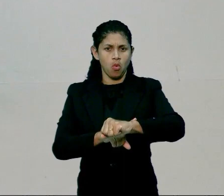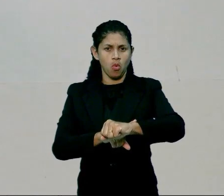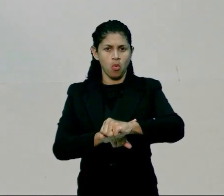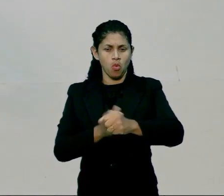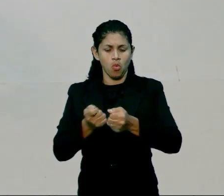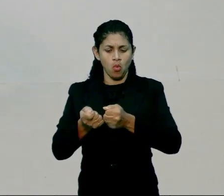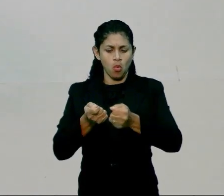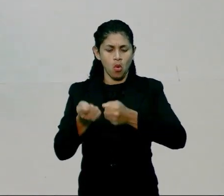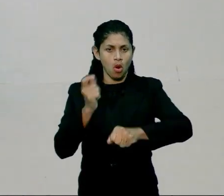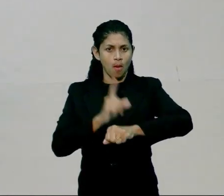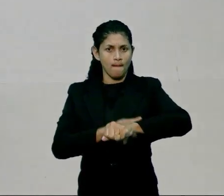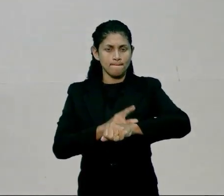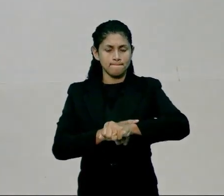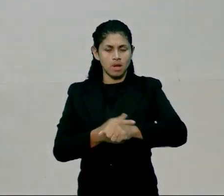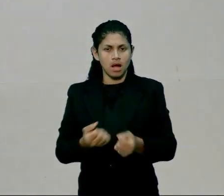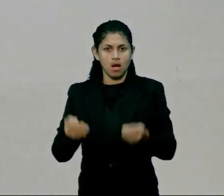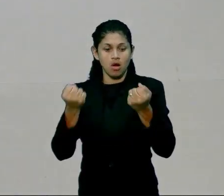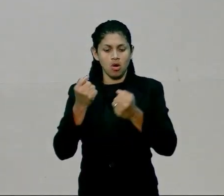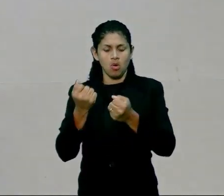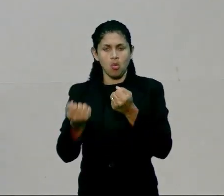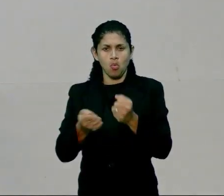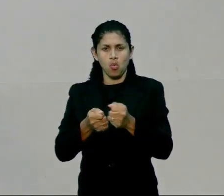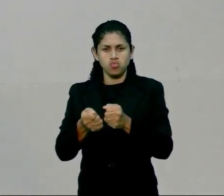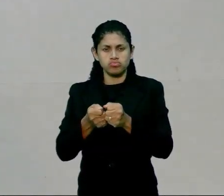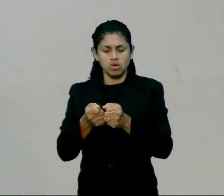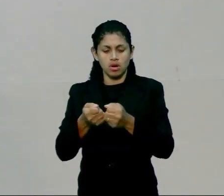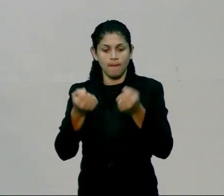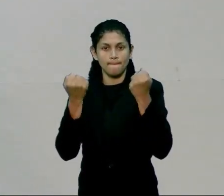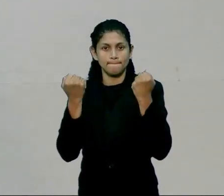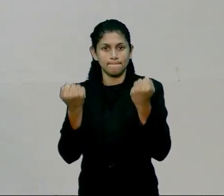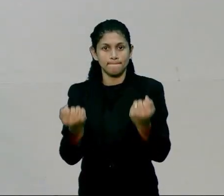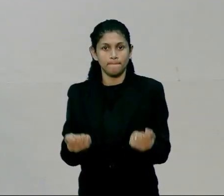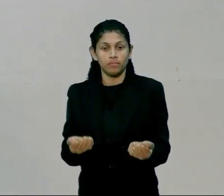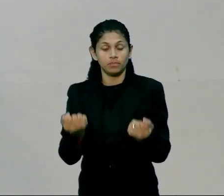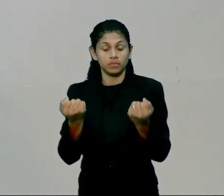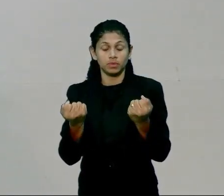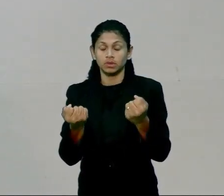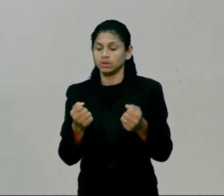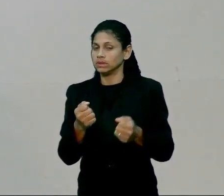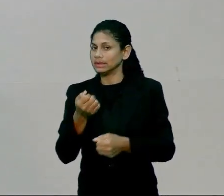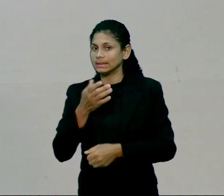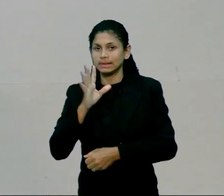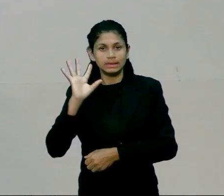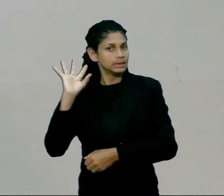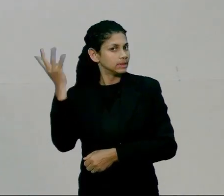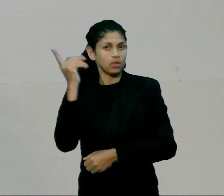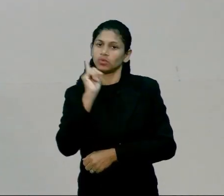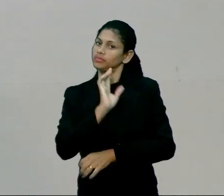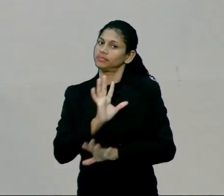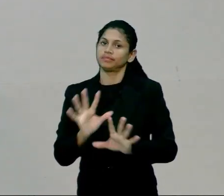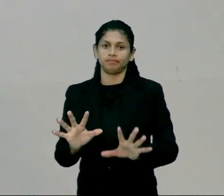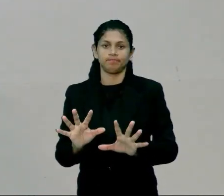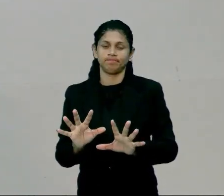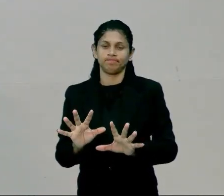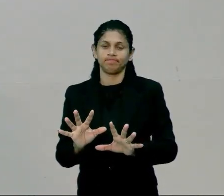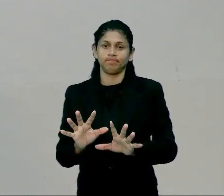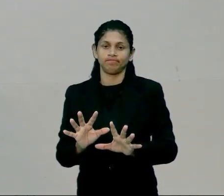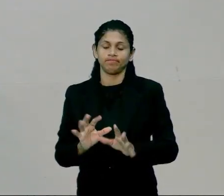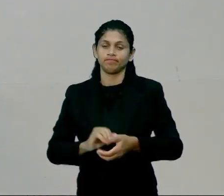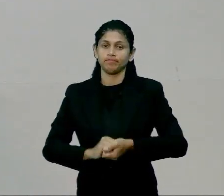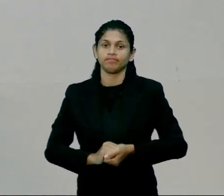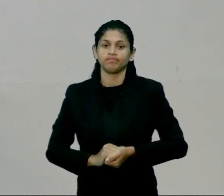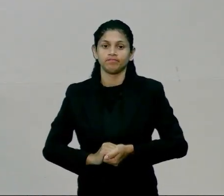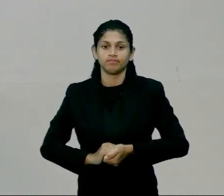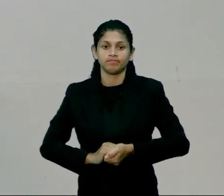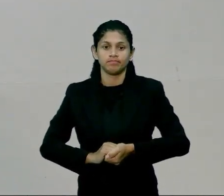o peso, o movimento. Então, isso não acontece dessa forma racional. Isso é fisiológico, é do funcionamento do